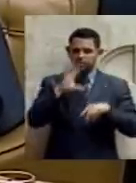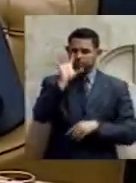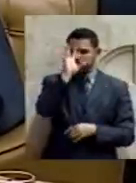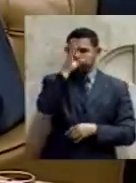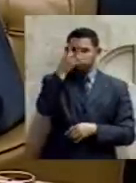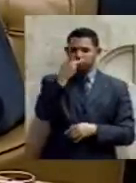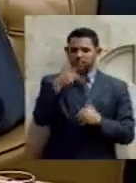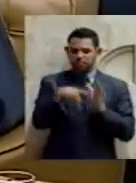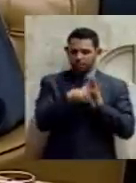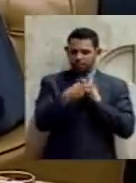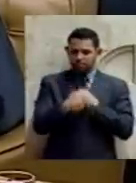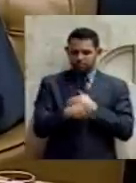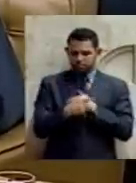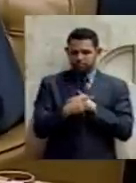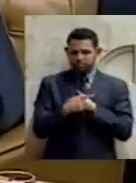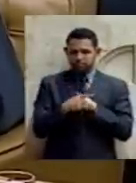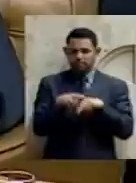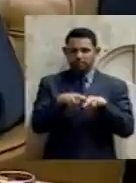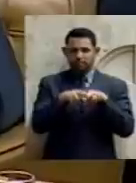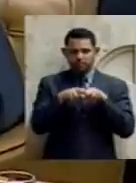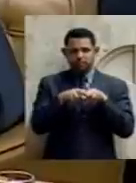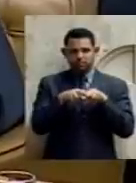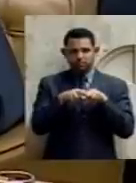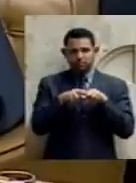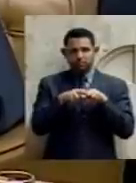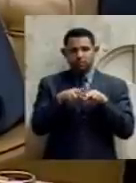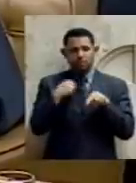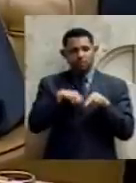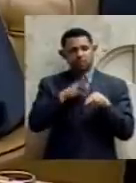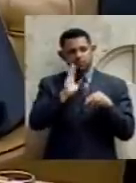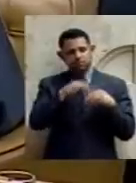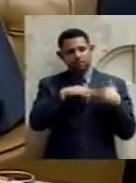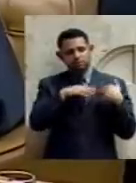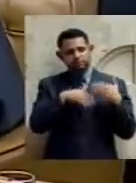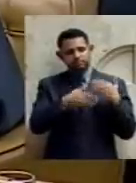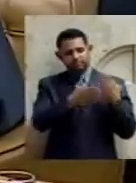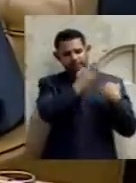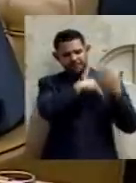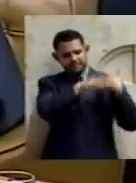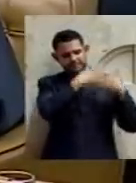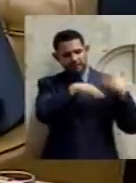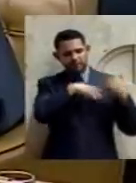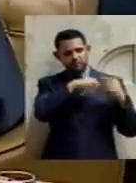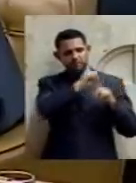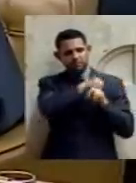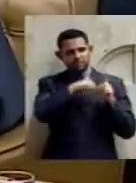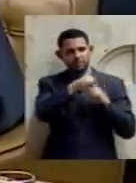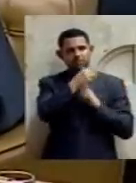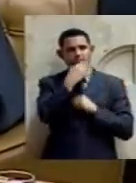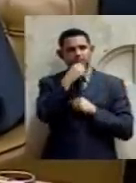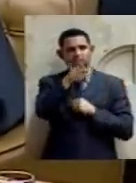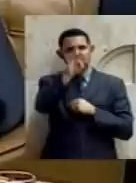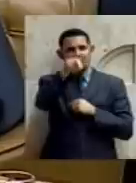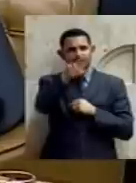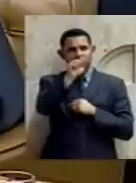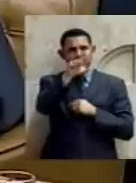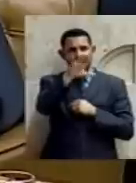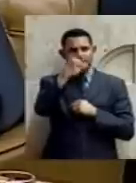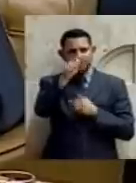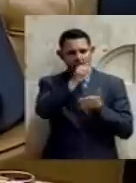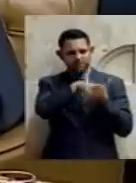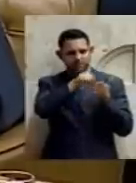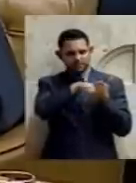decisões. É ser disso quão ultrapassada a concepção sufragada por Ferdinand Lassalle em sua